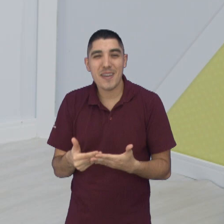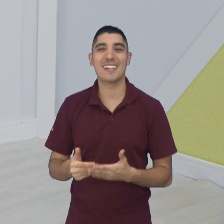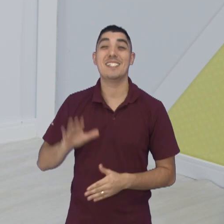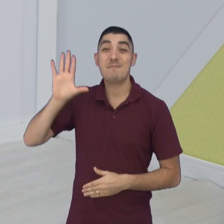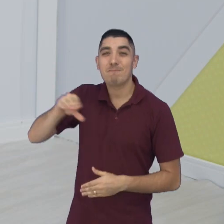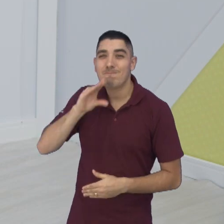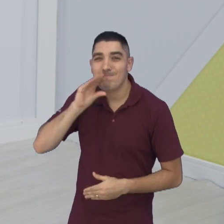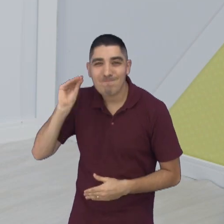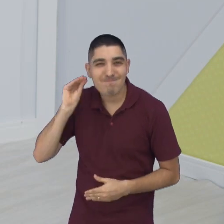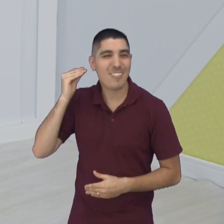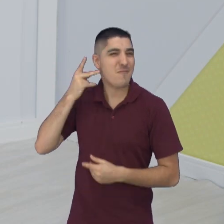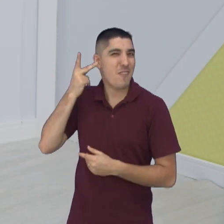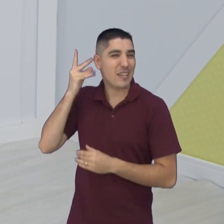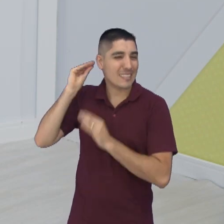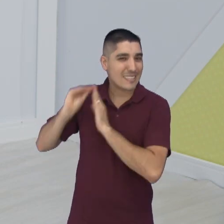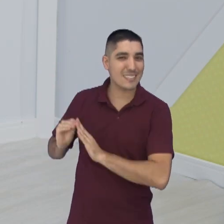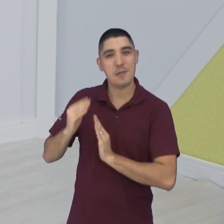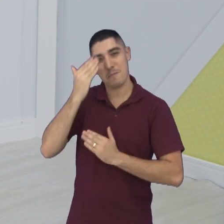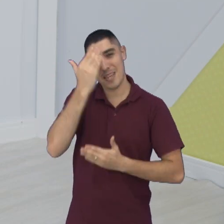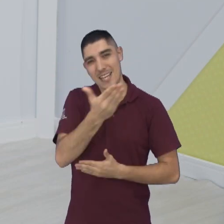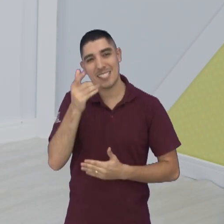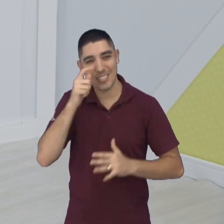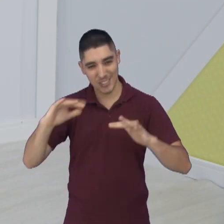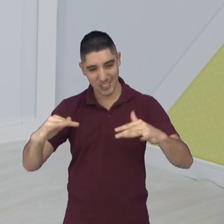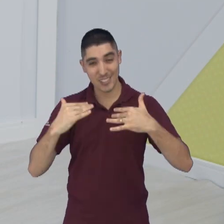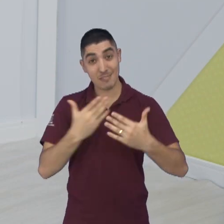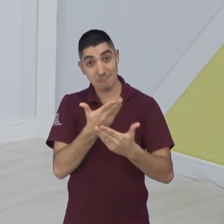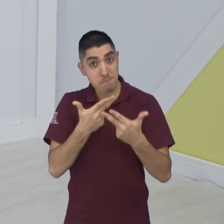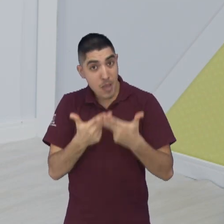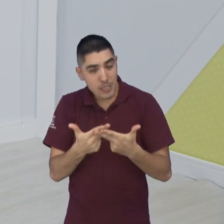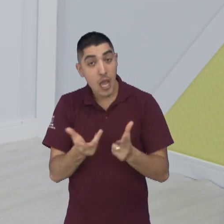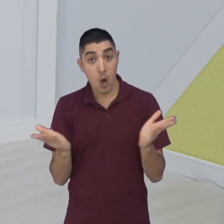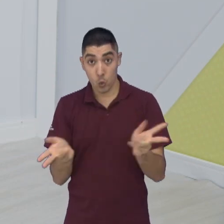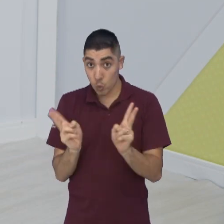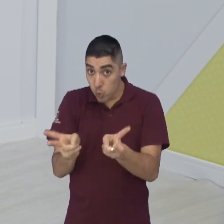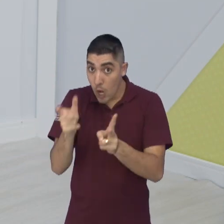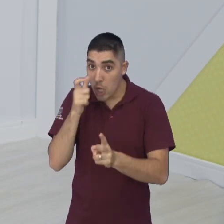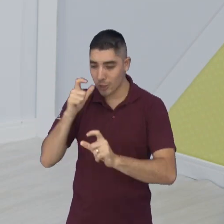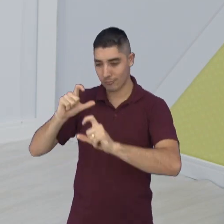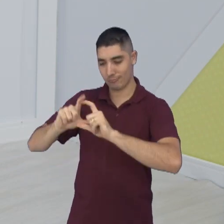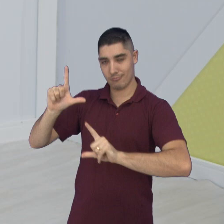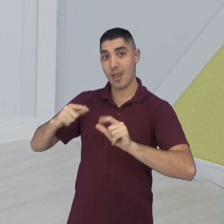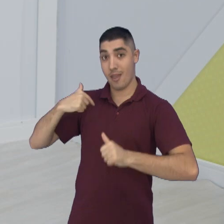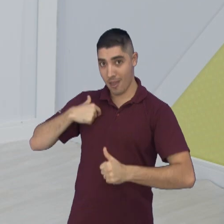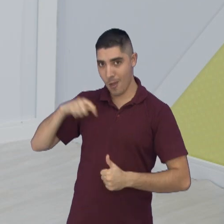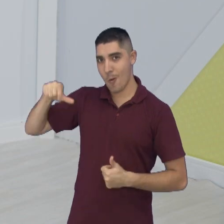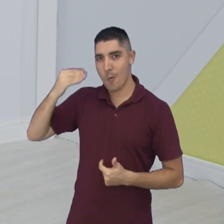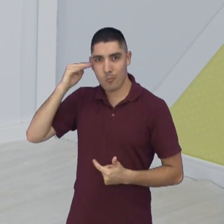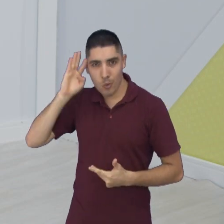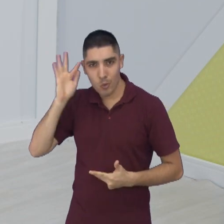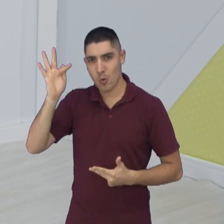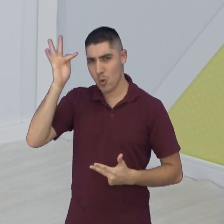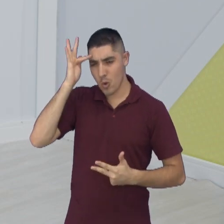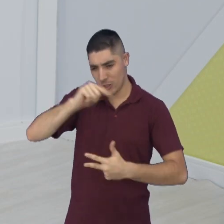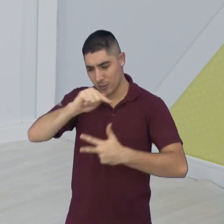final do programa de hoje, agradecendo a sua audiência, a sua paciência. Você fica agora com a programação da TV Câmara. Eu, Brunão, Luizão e grande